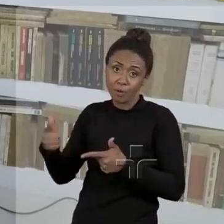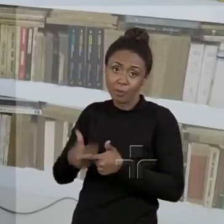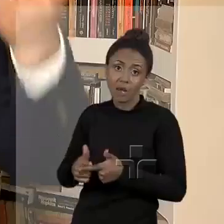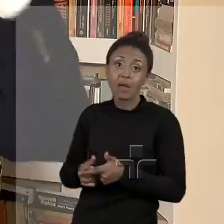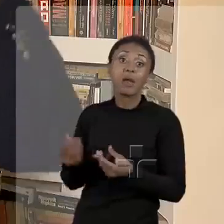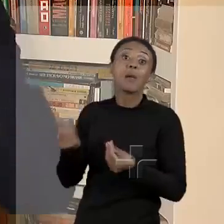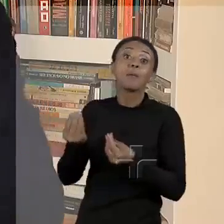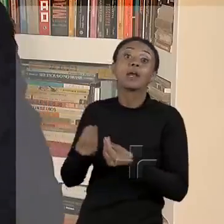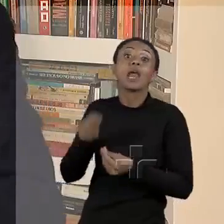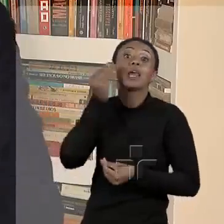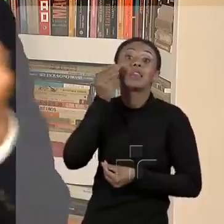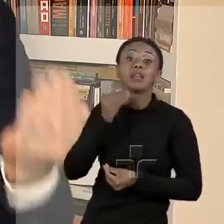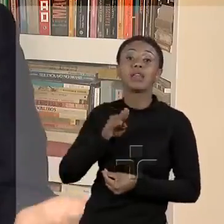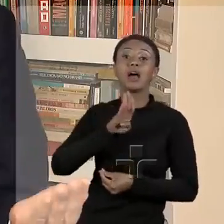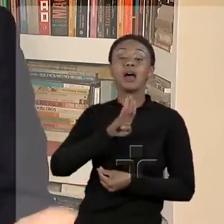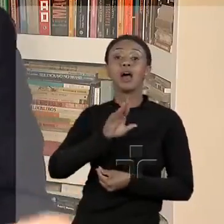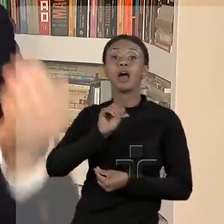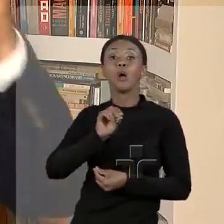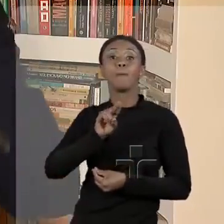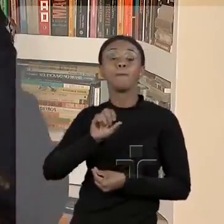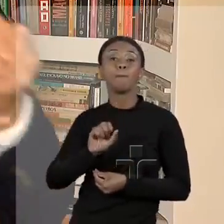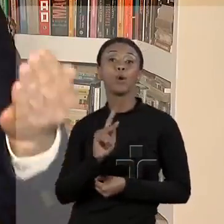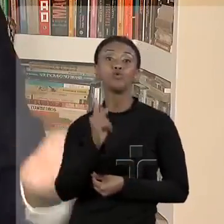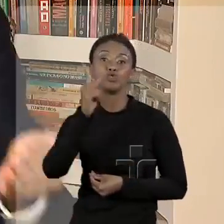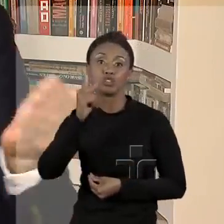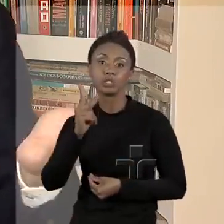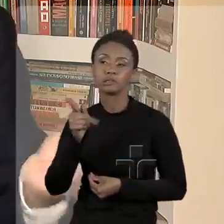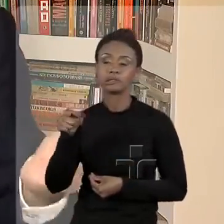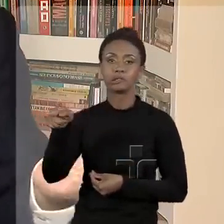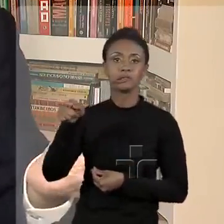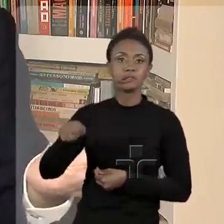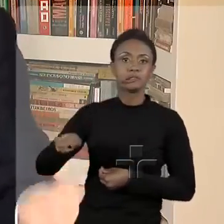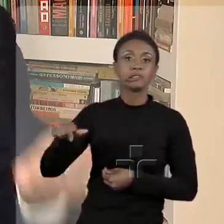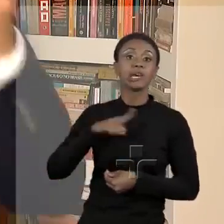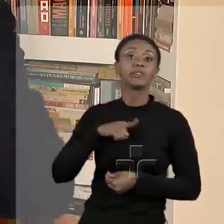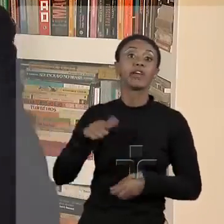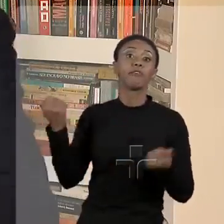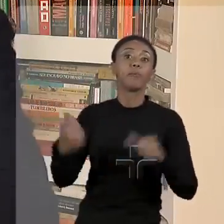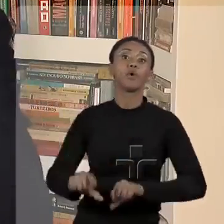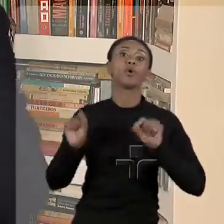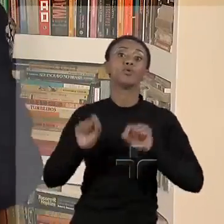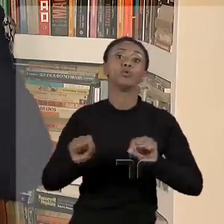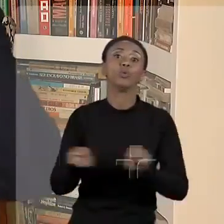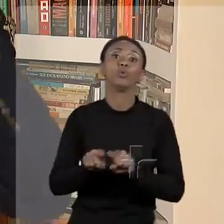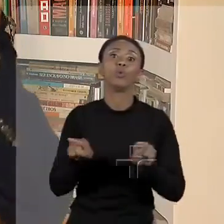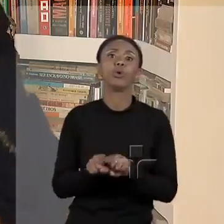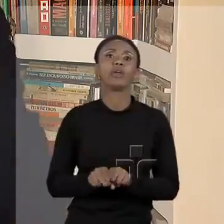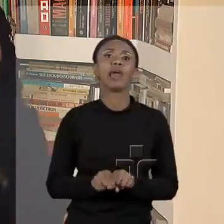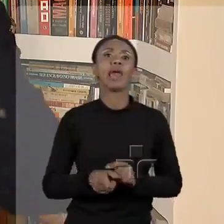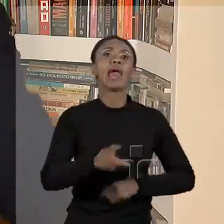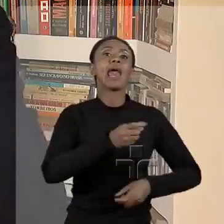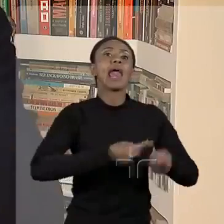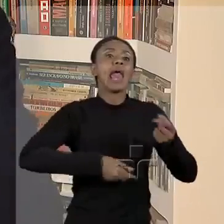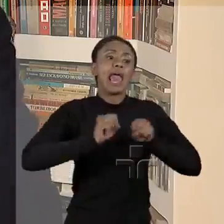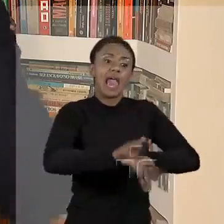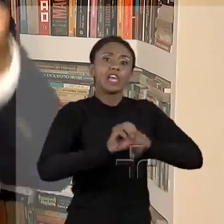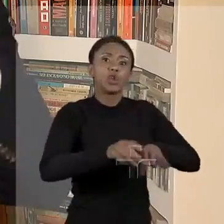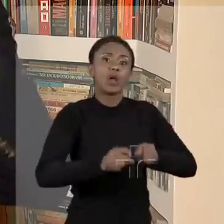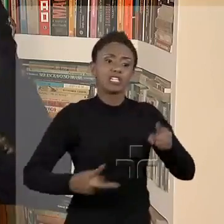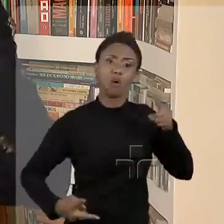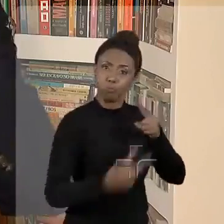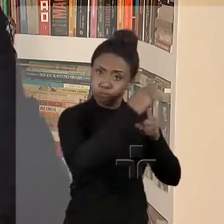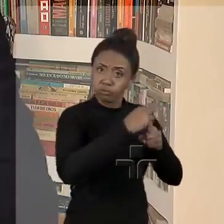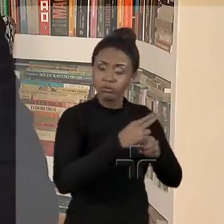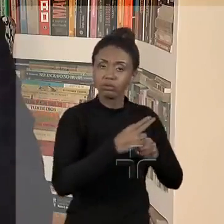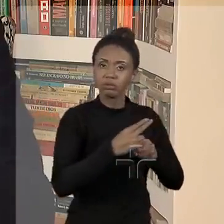inclusive, com o Bush. Nesse cenário muito ruim, teve o episódio dos cortes da educação. E são cortes, não vamos usar uma outra expressão, cortes. E houve